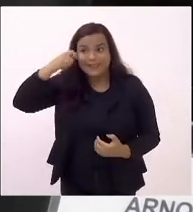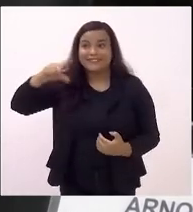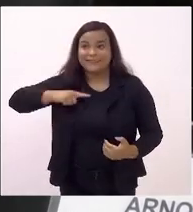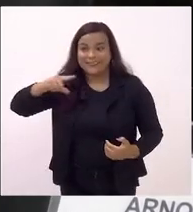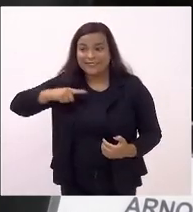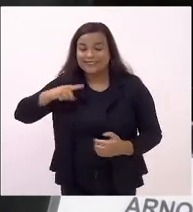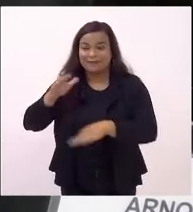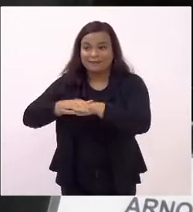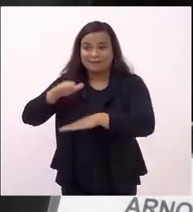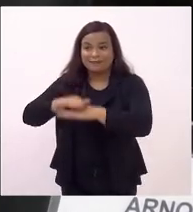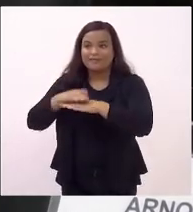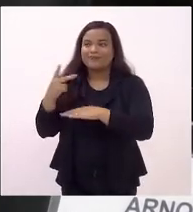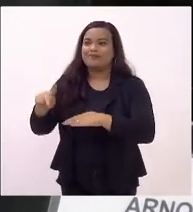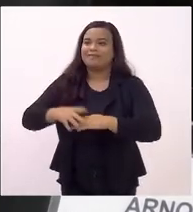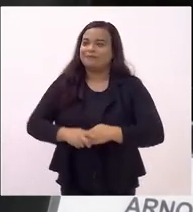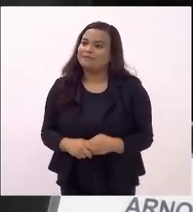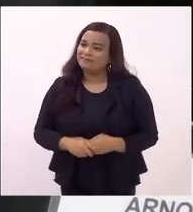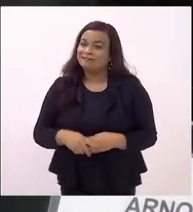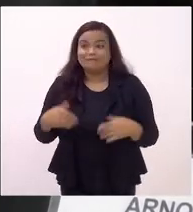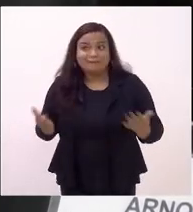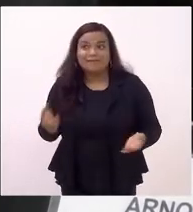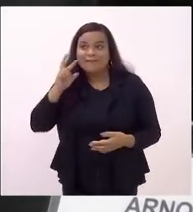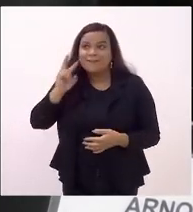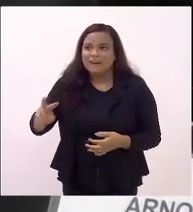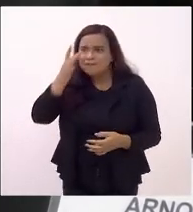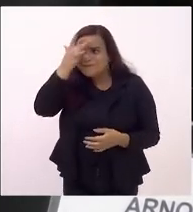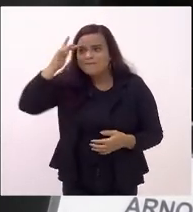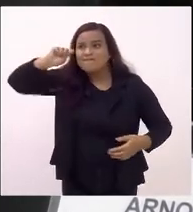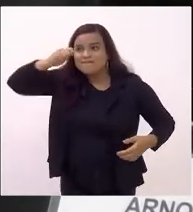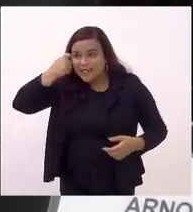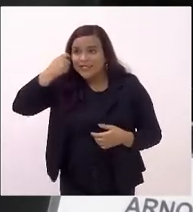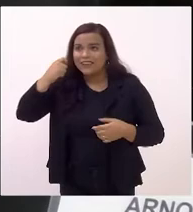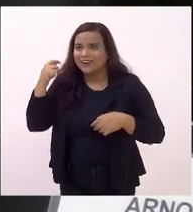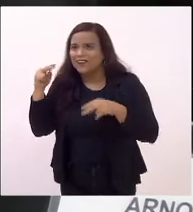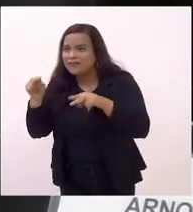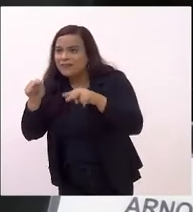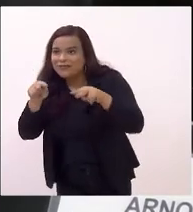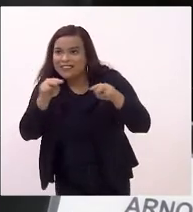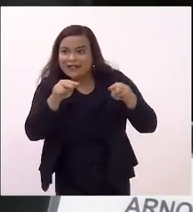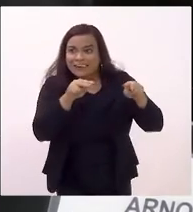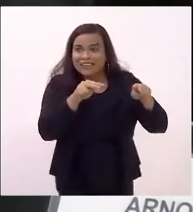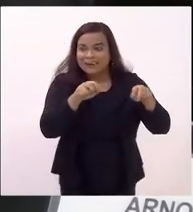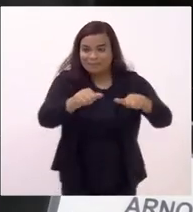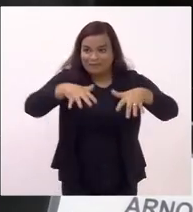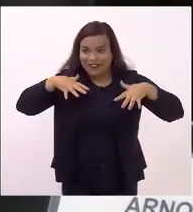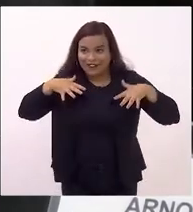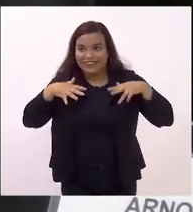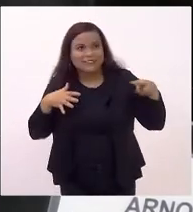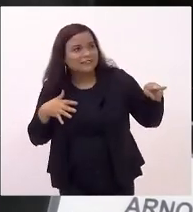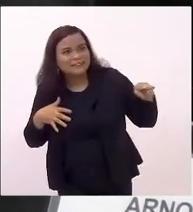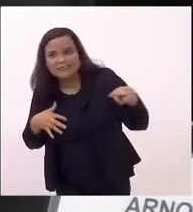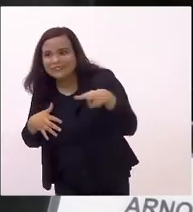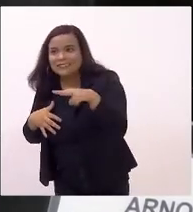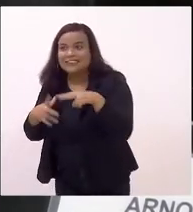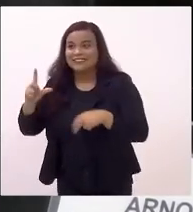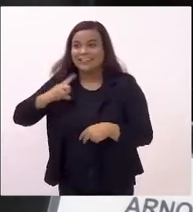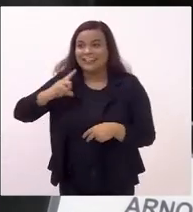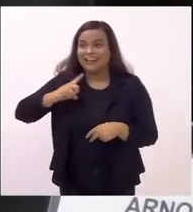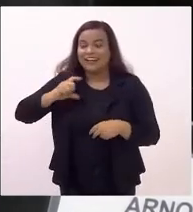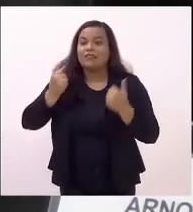ver pessoas dessa comunidade, como vejo aqui nesse plenário,